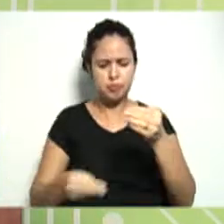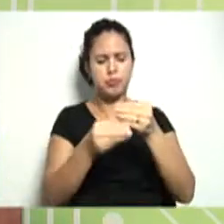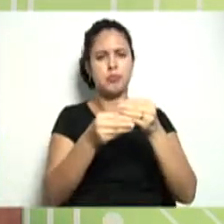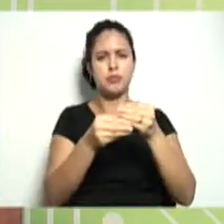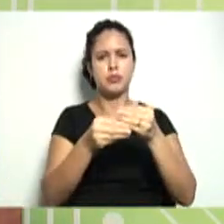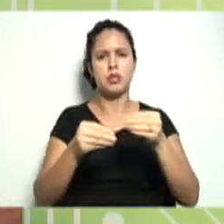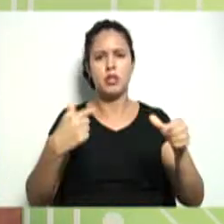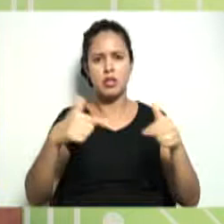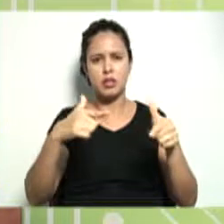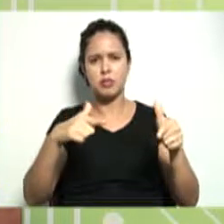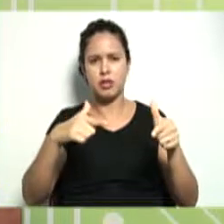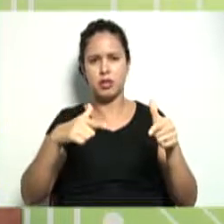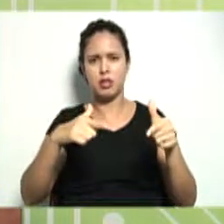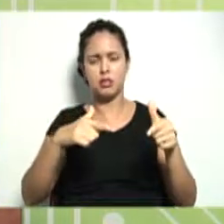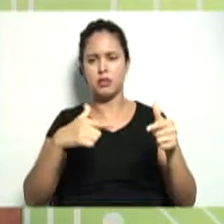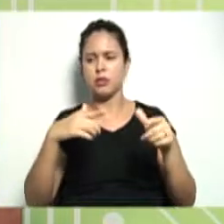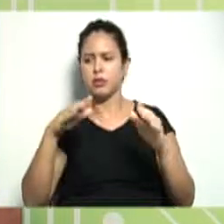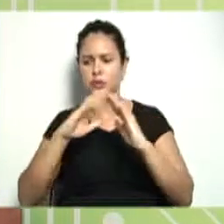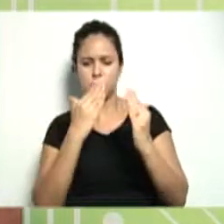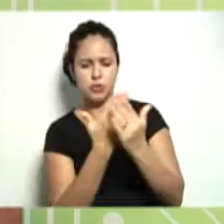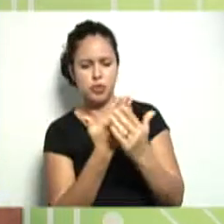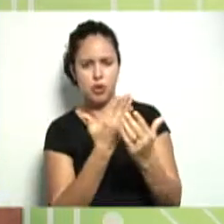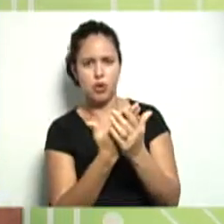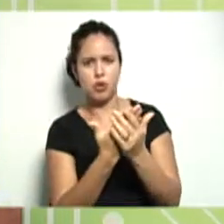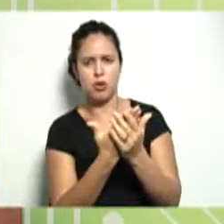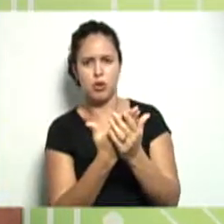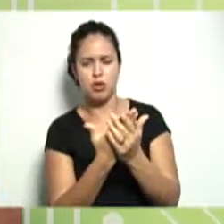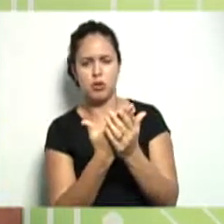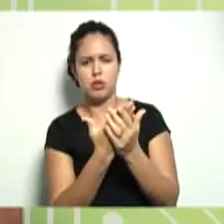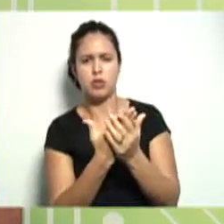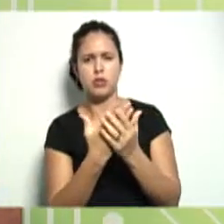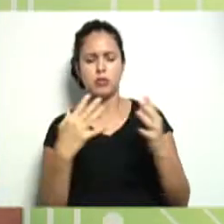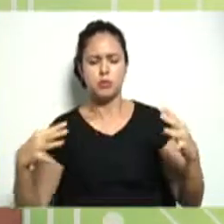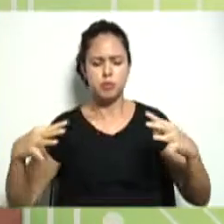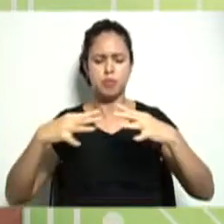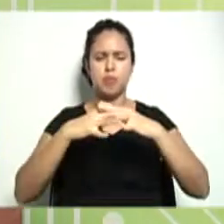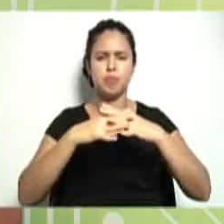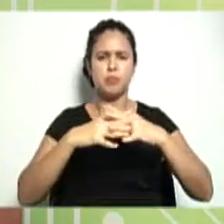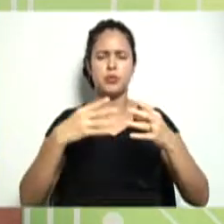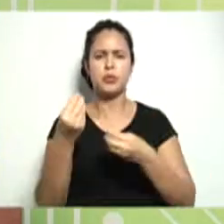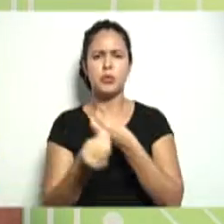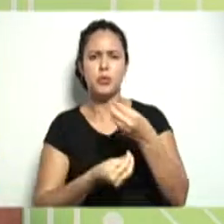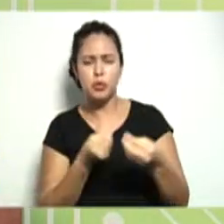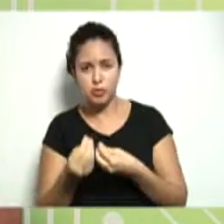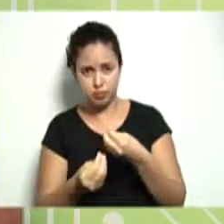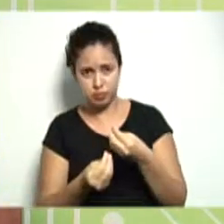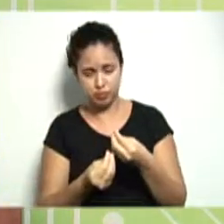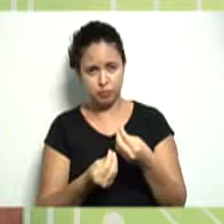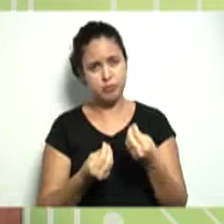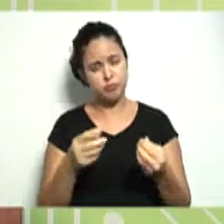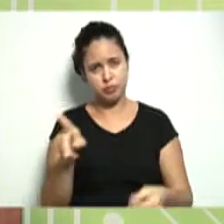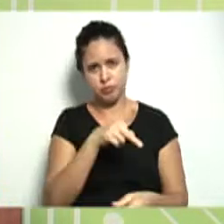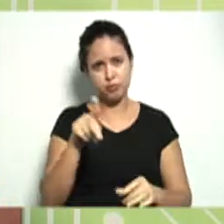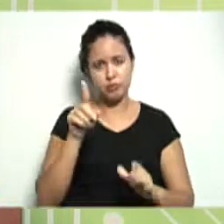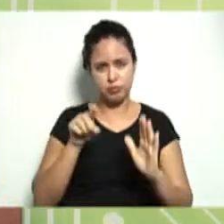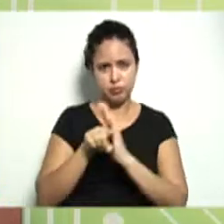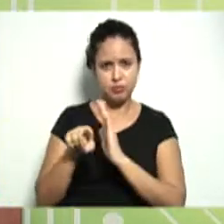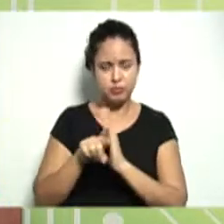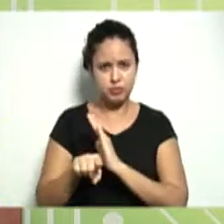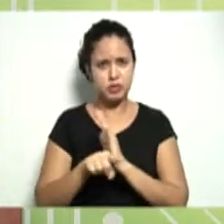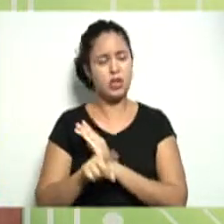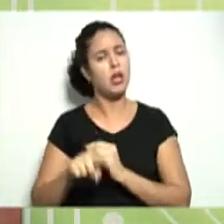relação trabalho e escola. E aí as perguntas-chave que o professor Eliene trouxe para a gente são perguntas muito